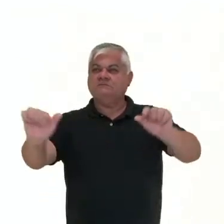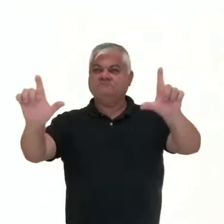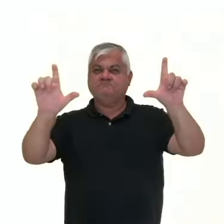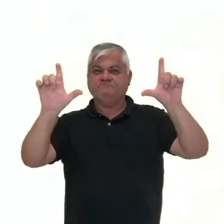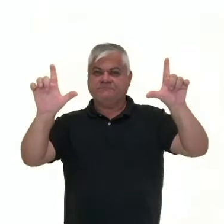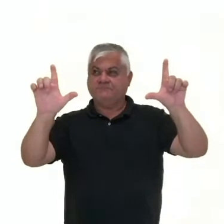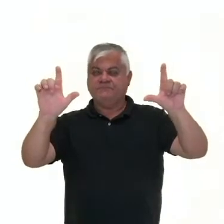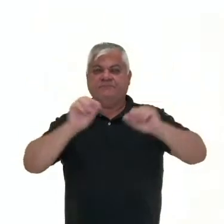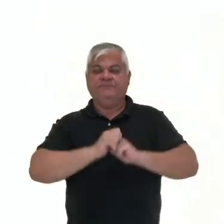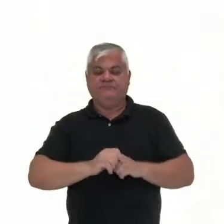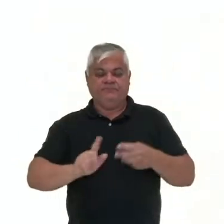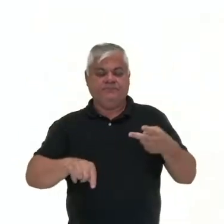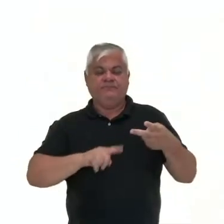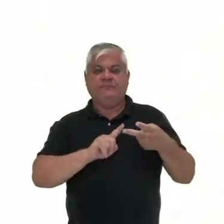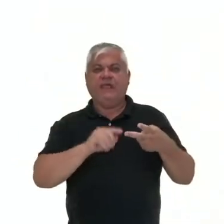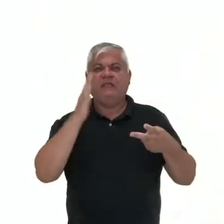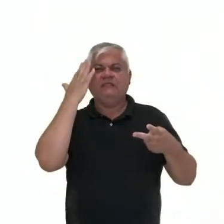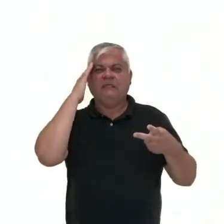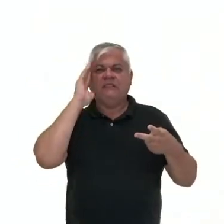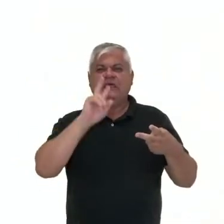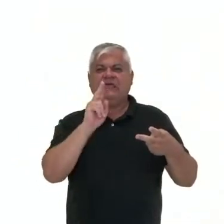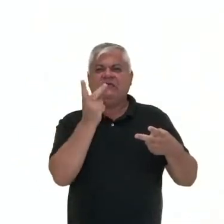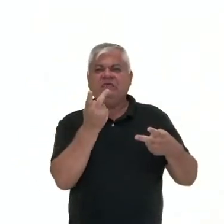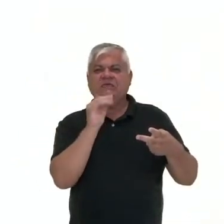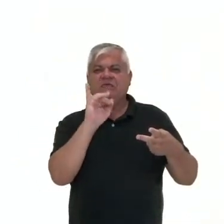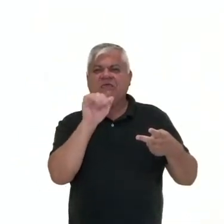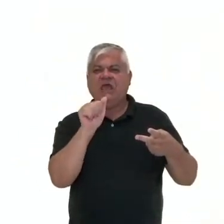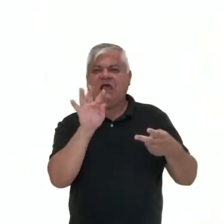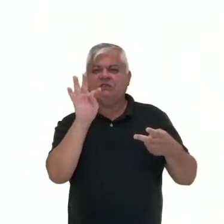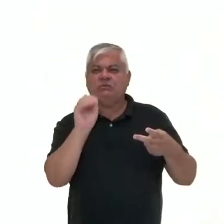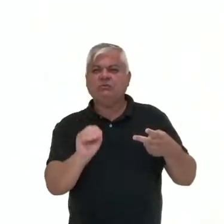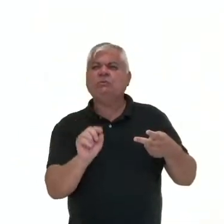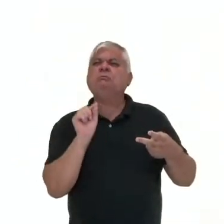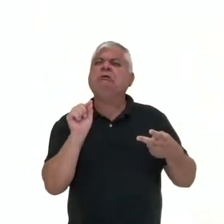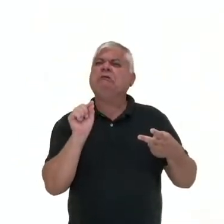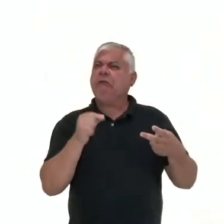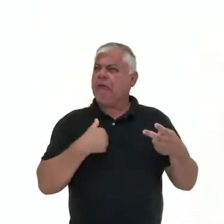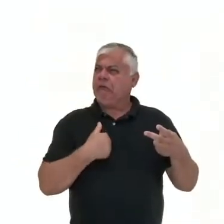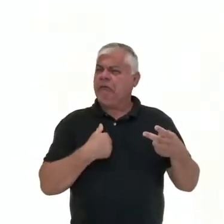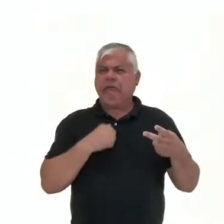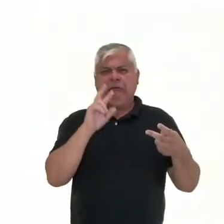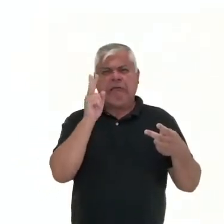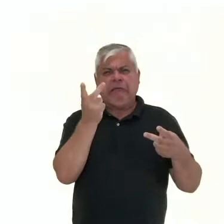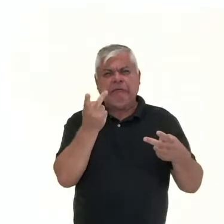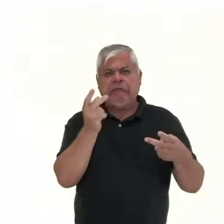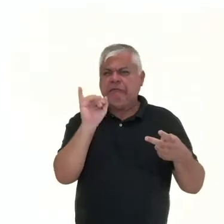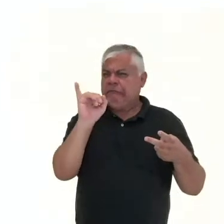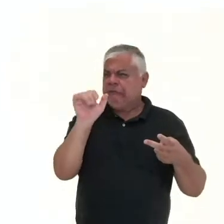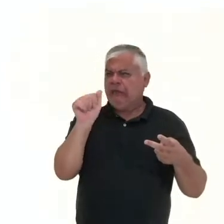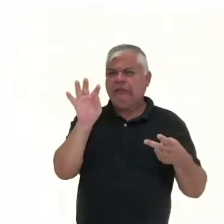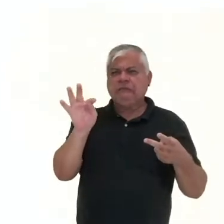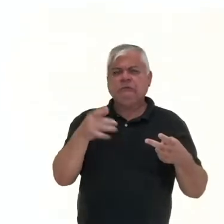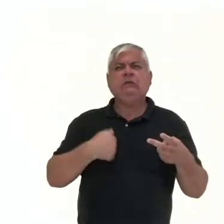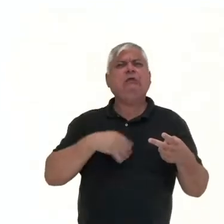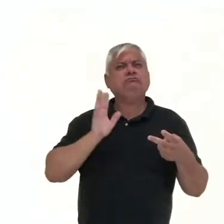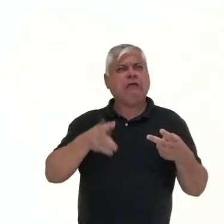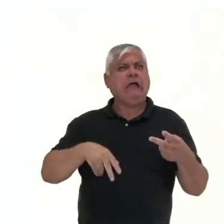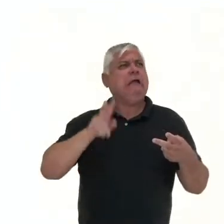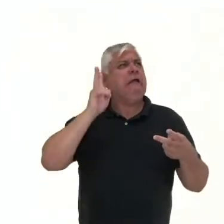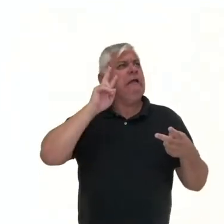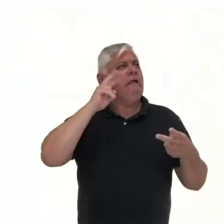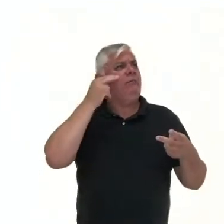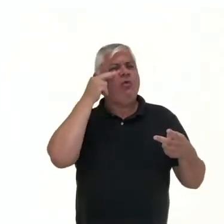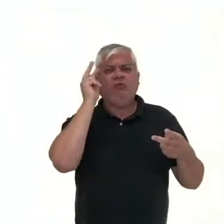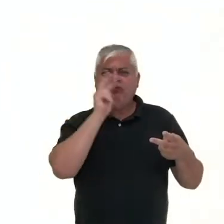que é hiato. Você sabe o que é hiato? Ai, professor, eu já vi isso em algum lugar, lá no Fundamental 1,